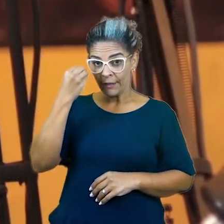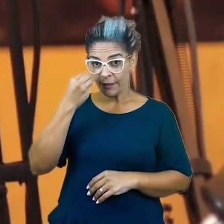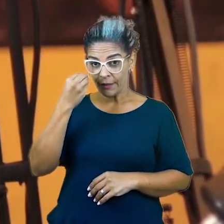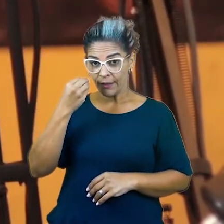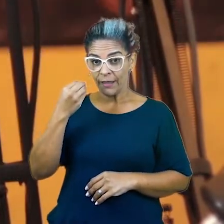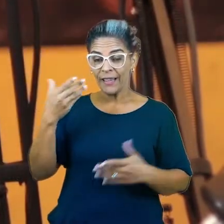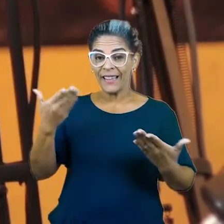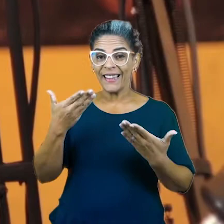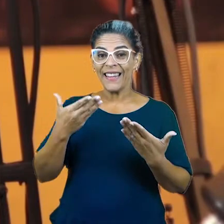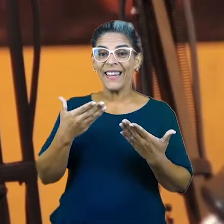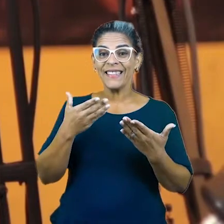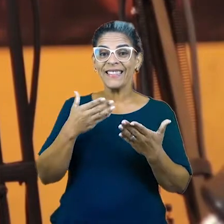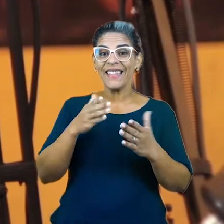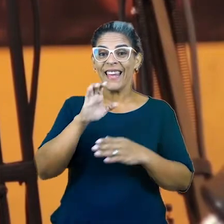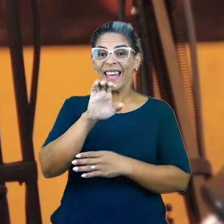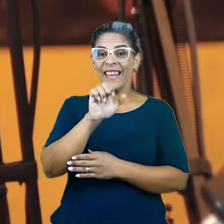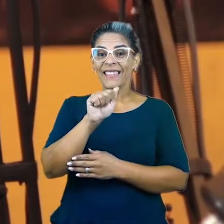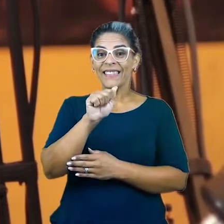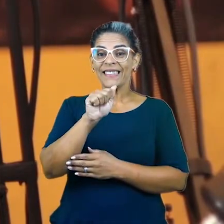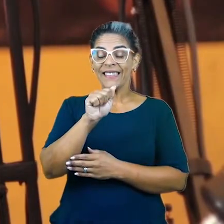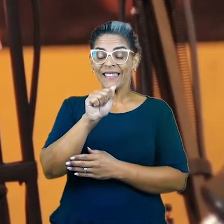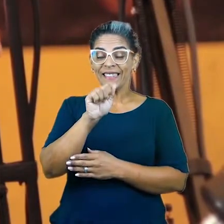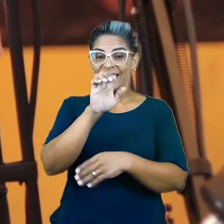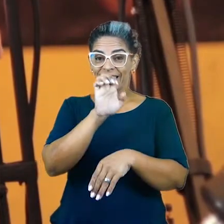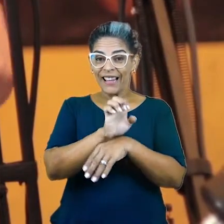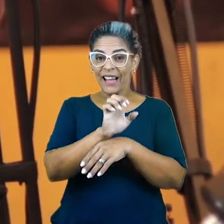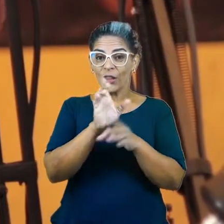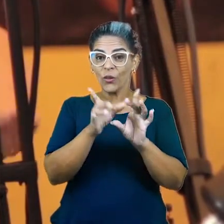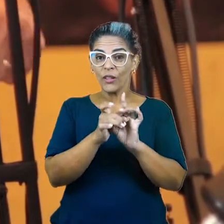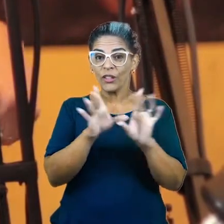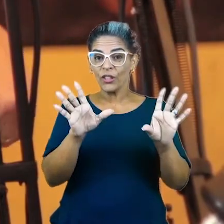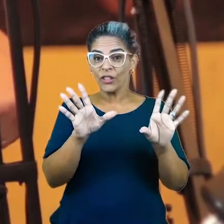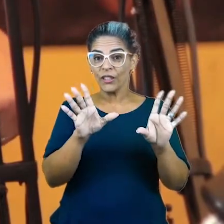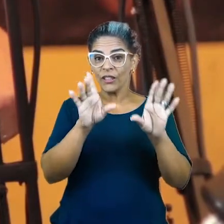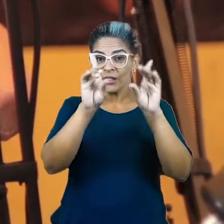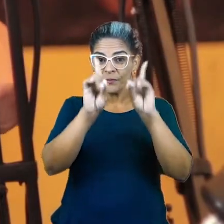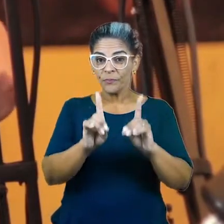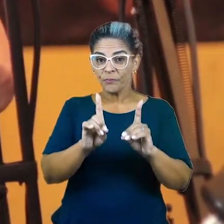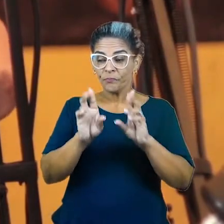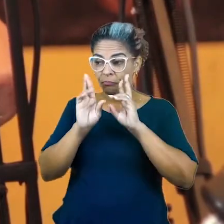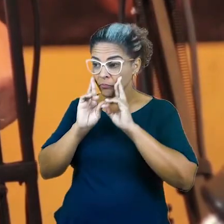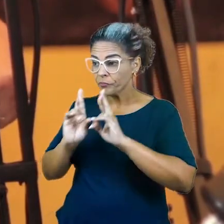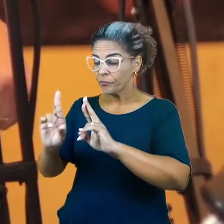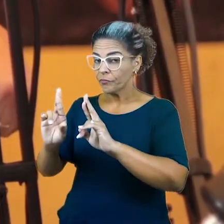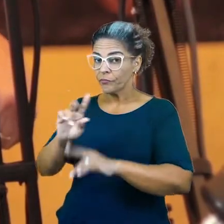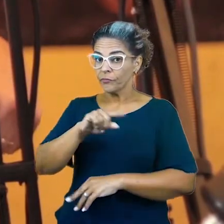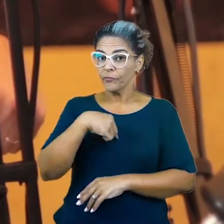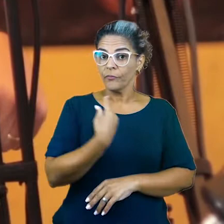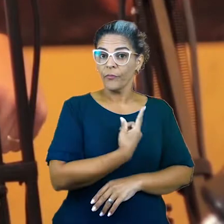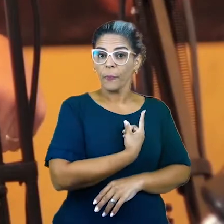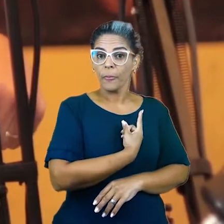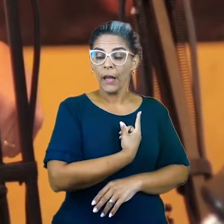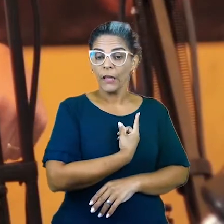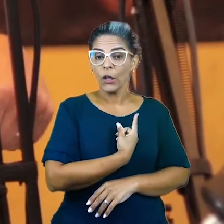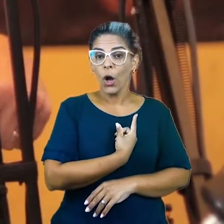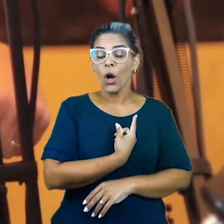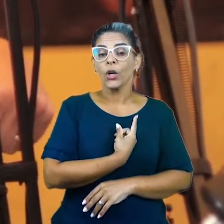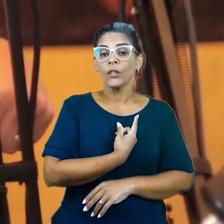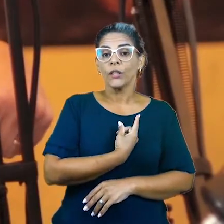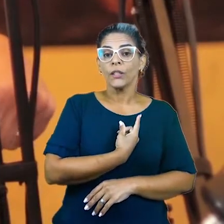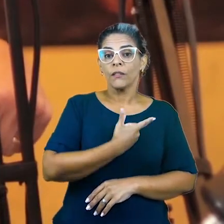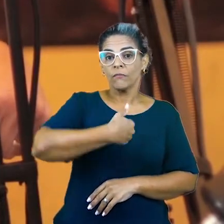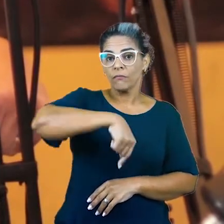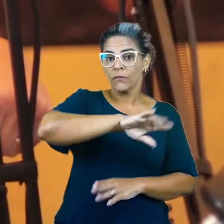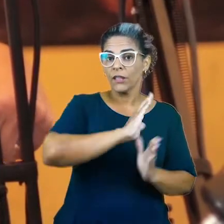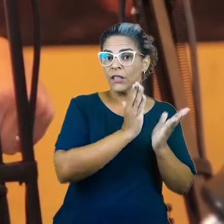nesse Estado democrático de direito, ela precisa ser respeitada. E nós, protestantes, deveríamos nos ofender quando qualquer